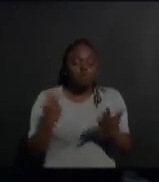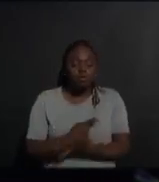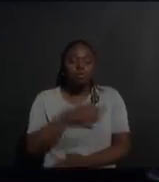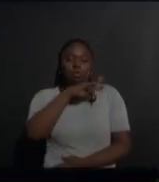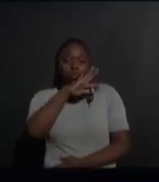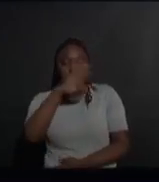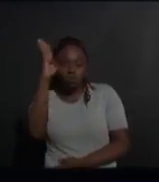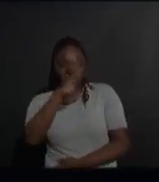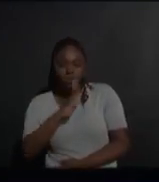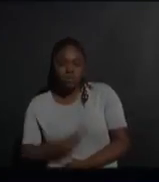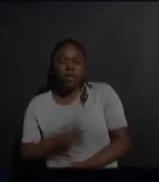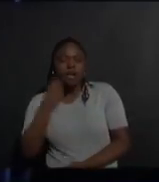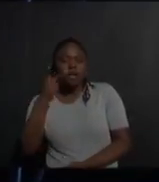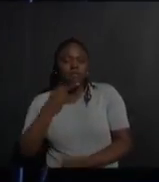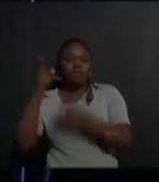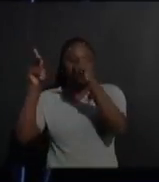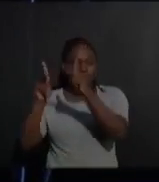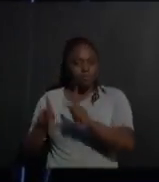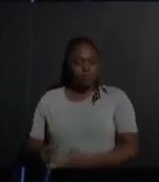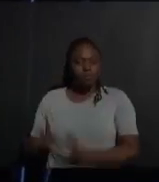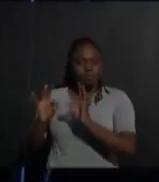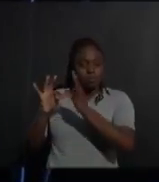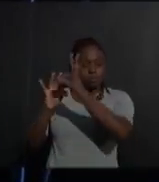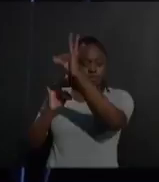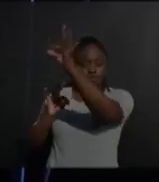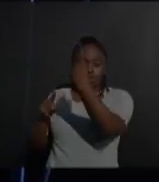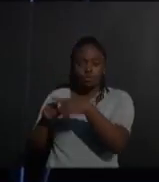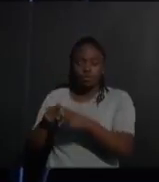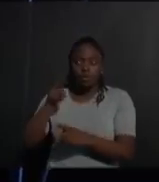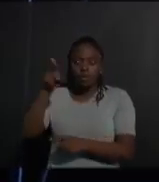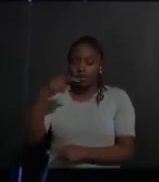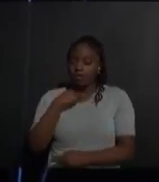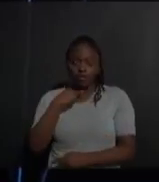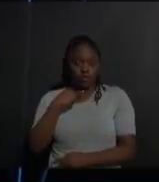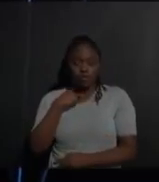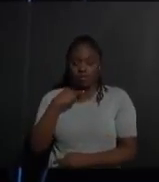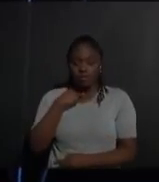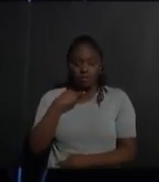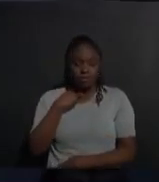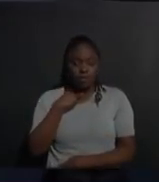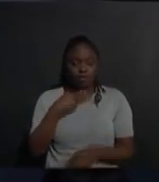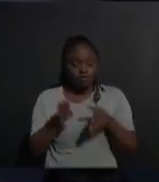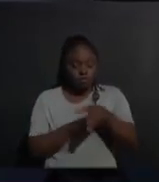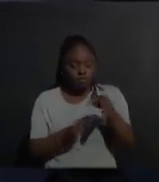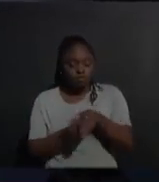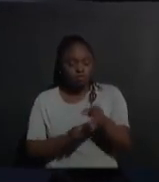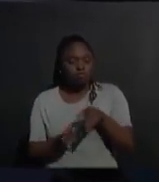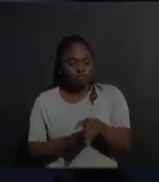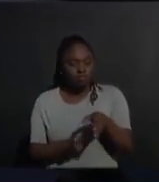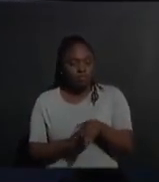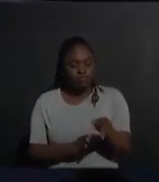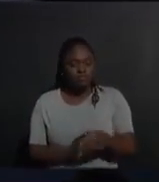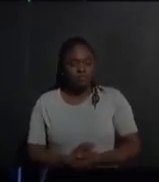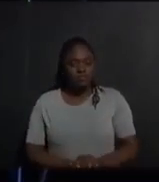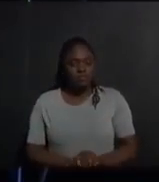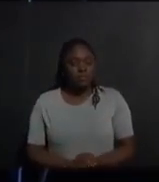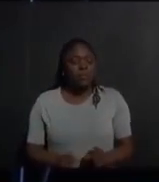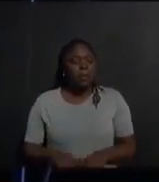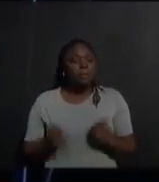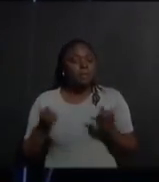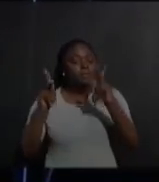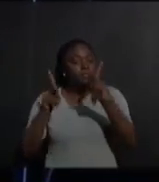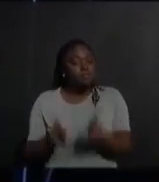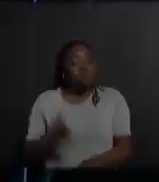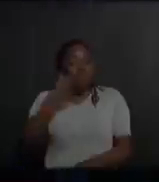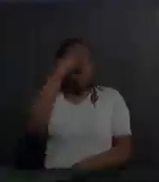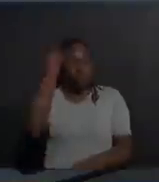então eles falam alguém lá de longe, porque se alguém lá de longe não pode repreender e não pode pôr a mão na cabeça deles. Então, mas só que essa pessoa está esquecendo